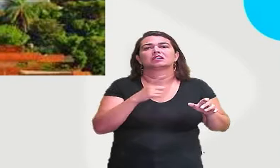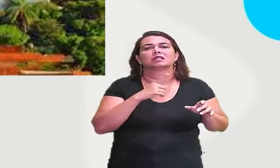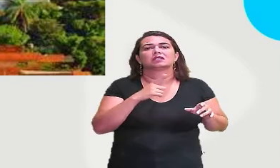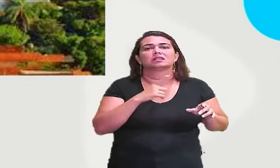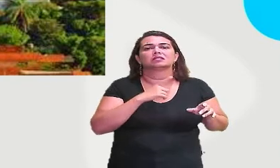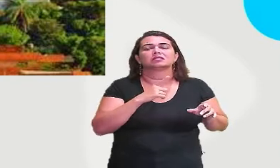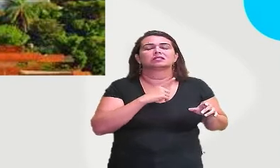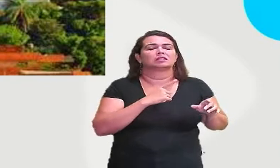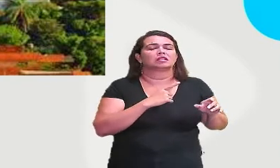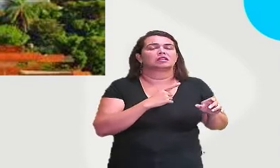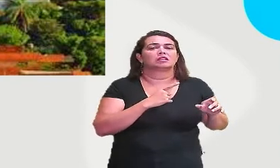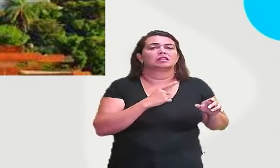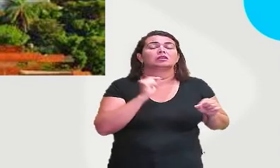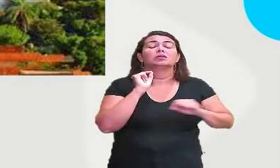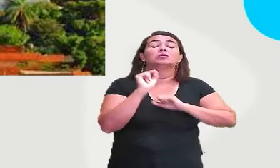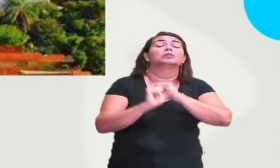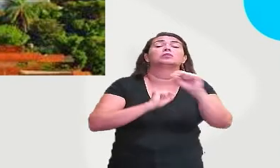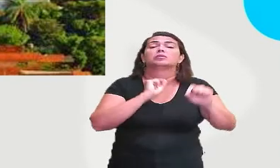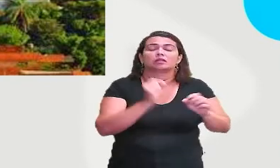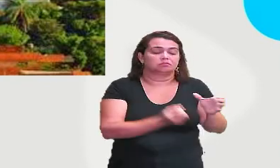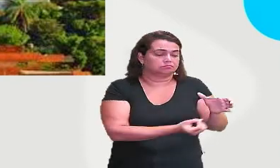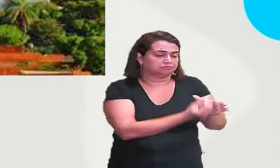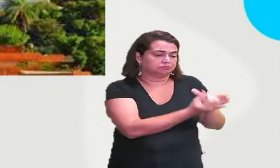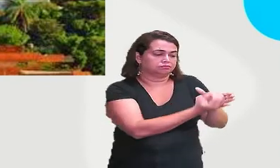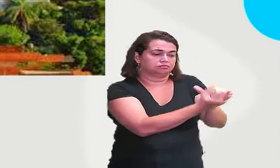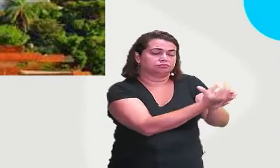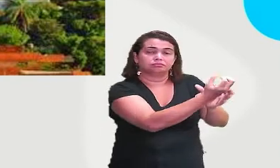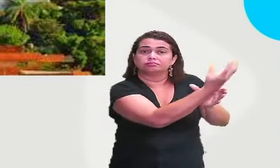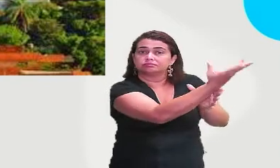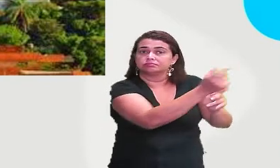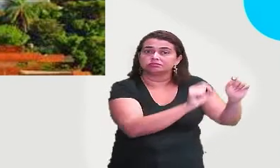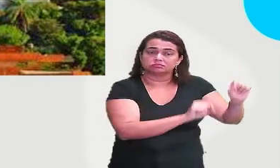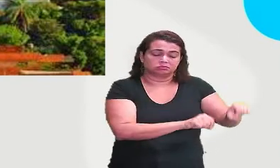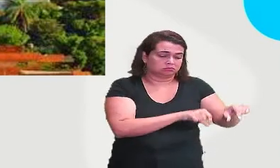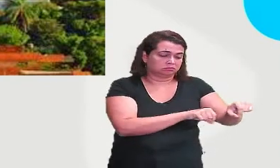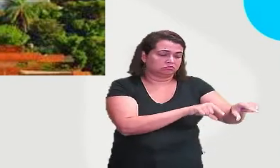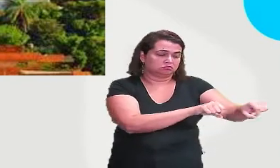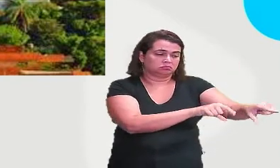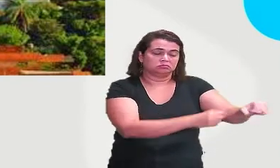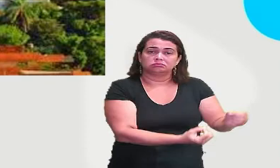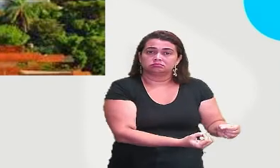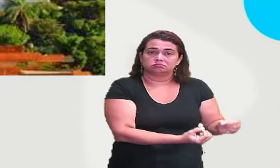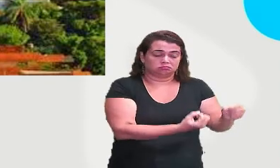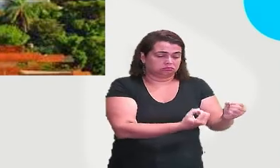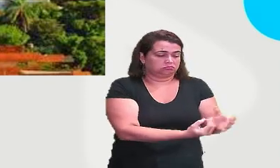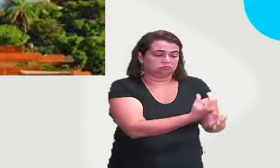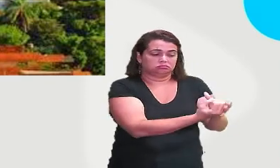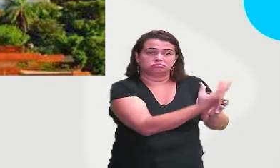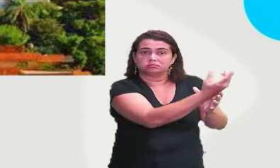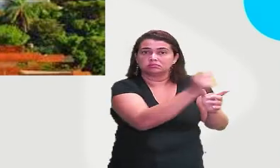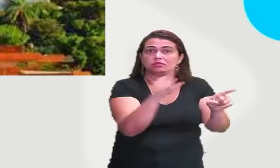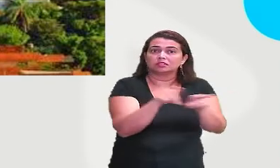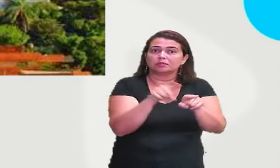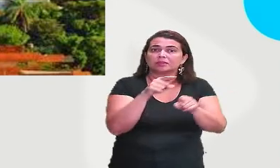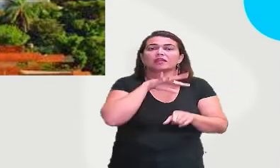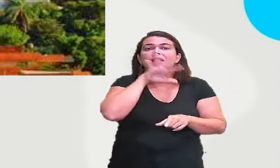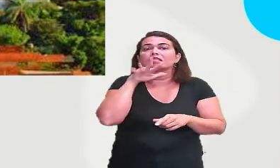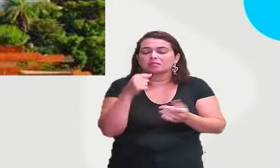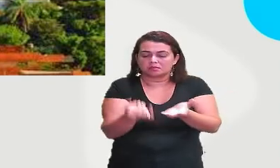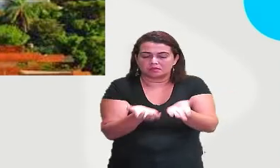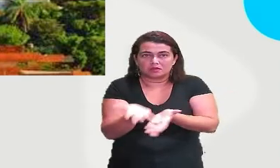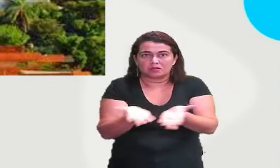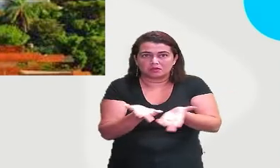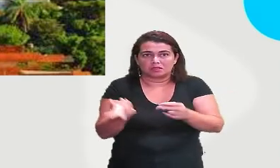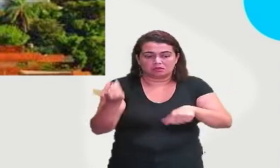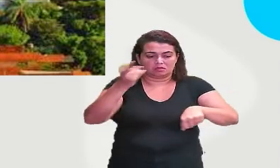dessas plantas, né? A criação dessa agricultura e da pecuária, que são a criação de animais e o cultivo de plantas,